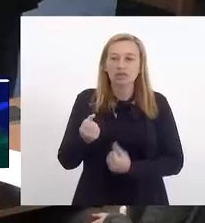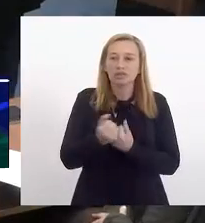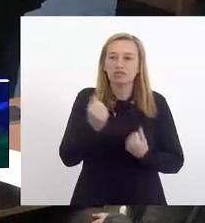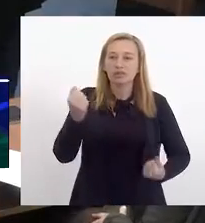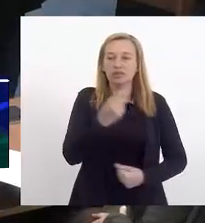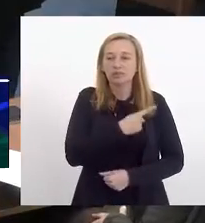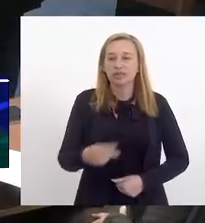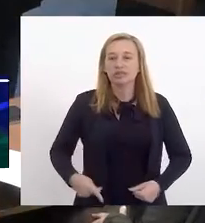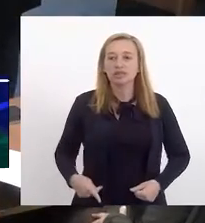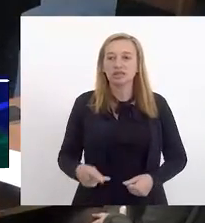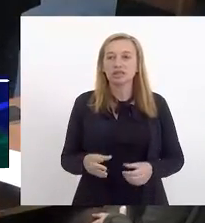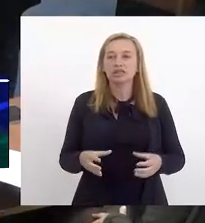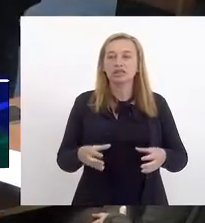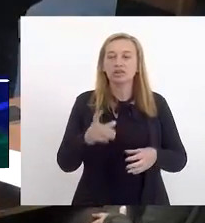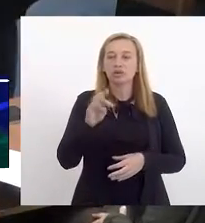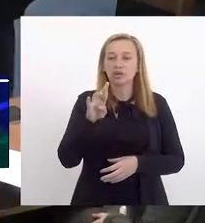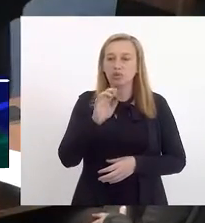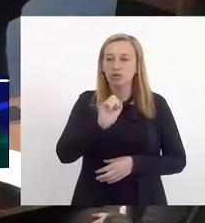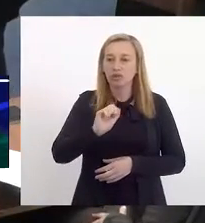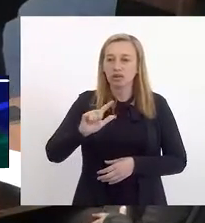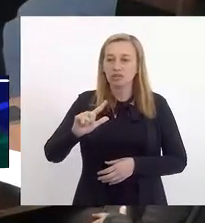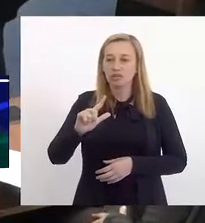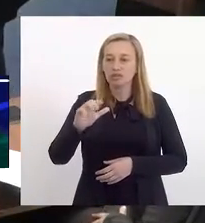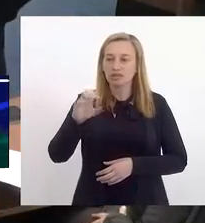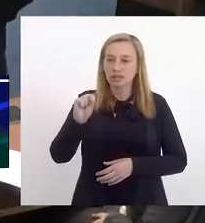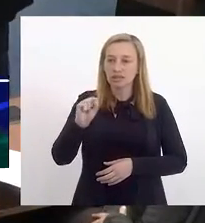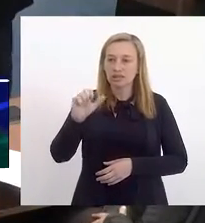Vice-presidente, deputado Coronel Salema.